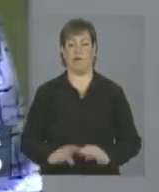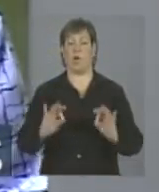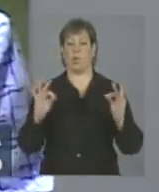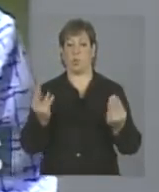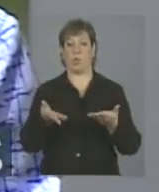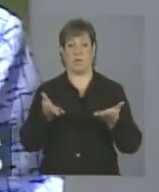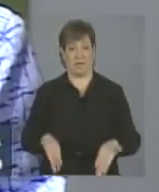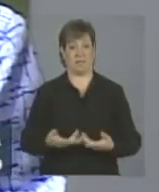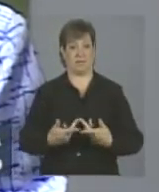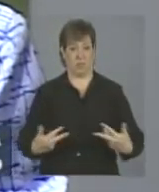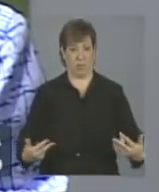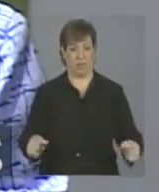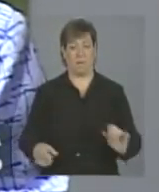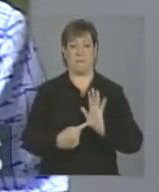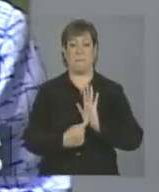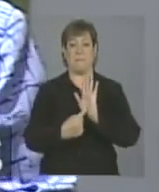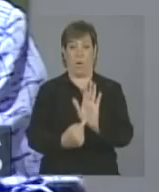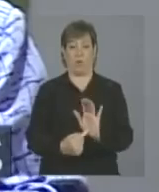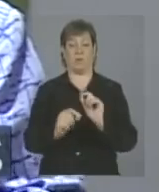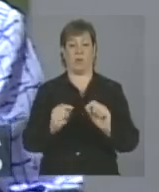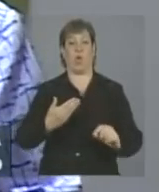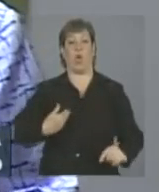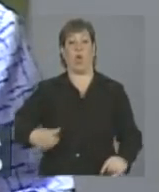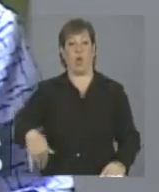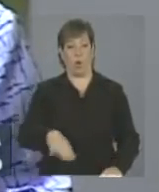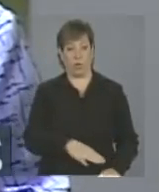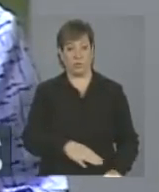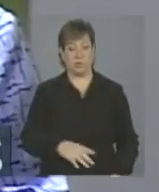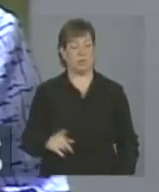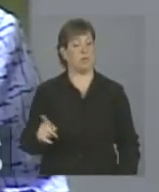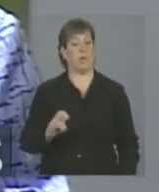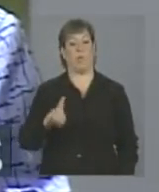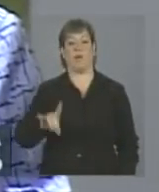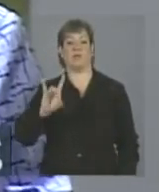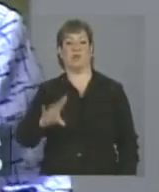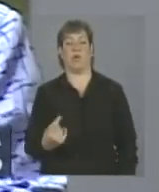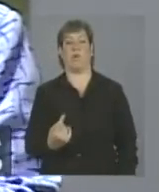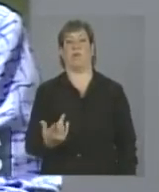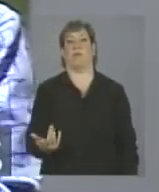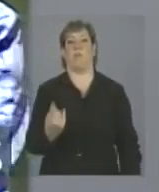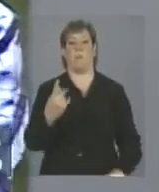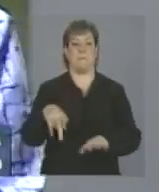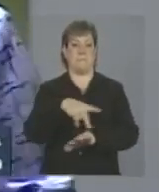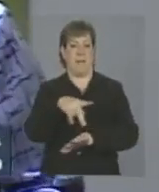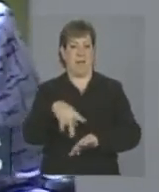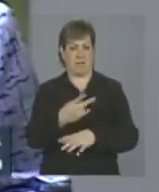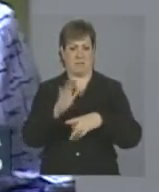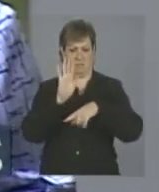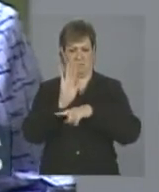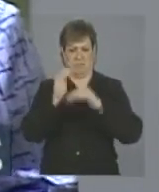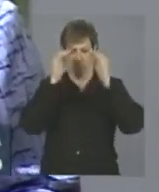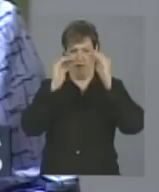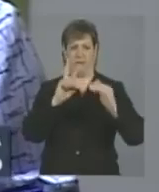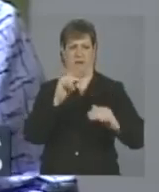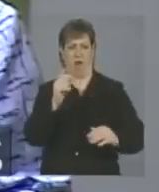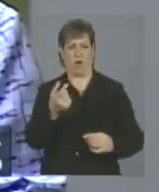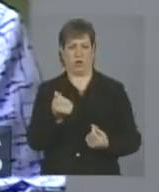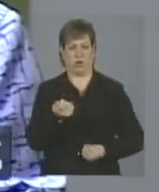Tudo isso mostra que nós não somos só um país que valoriza o desenvolvimento